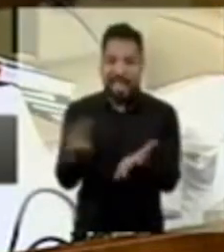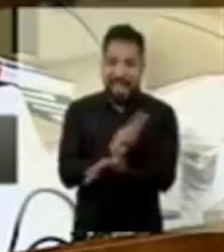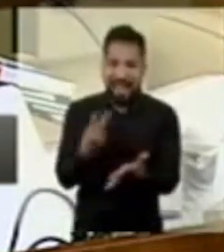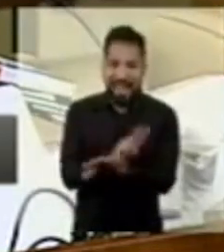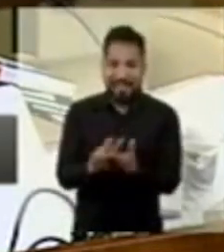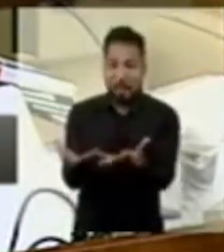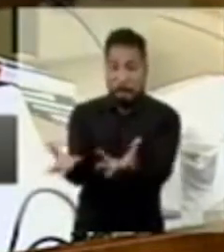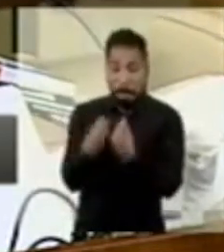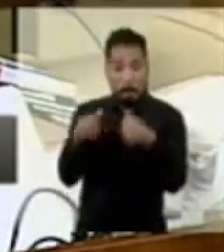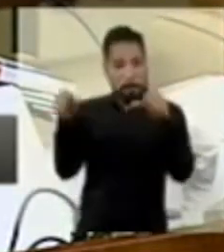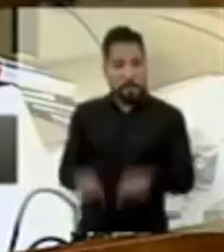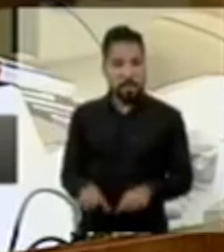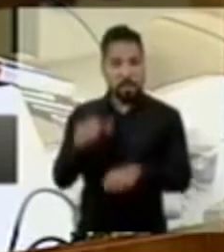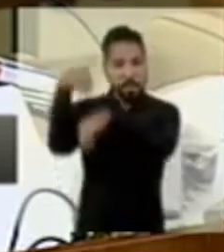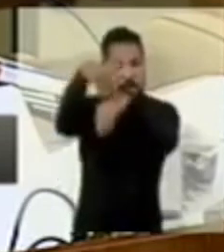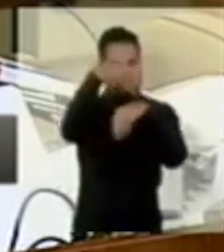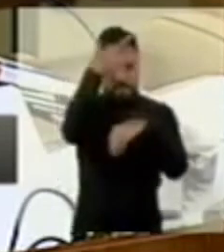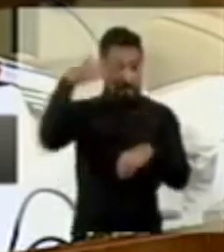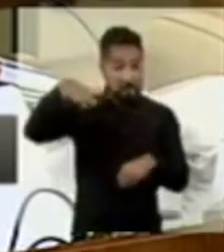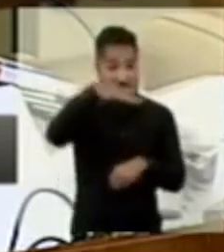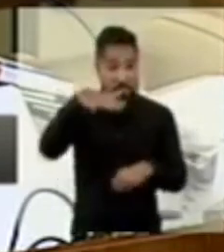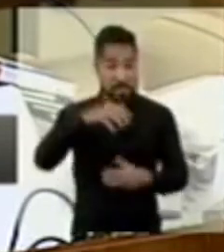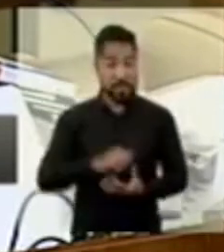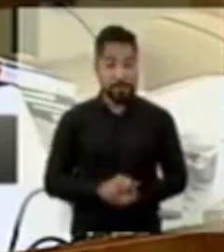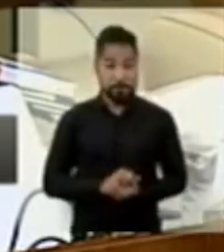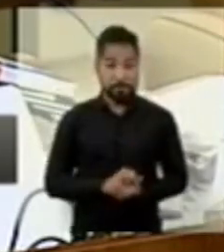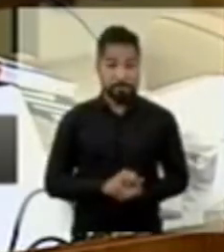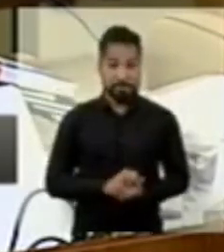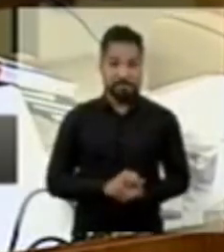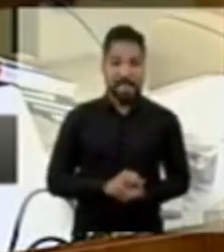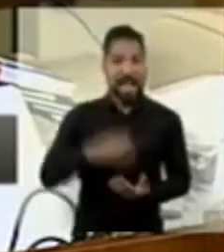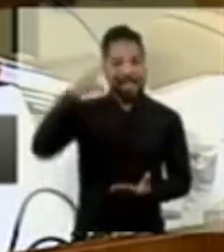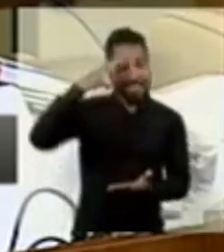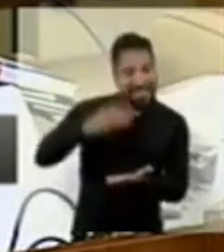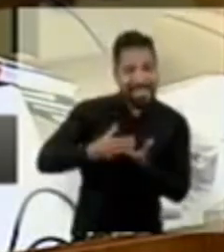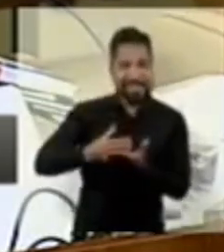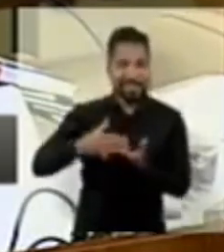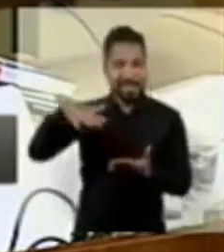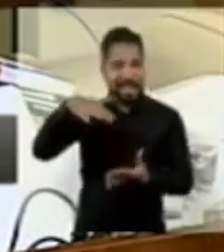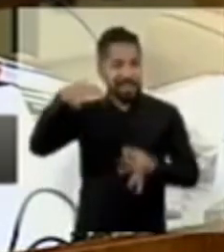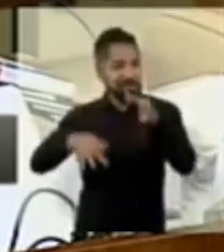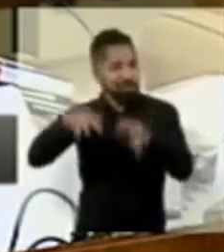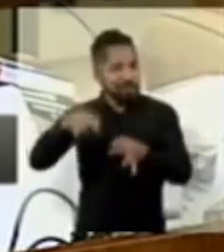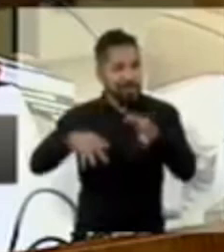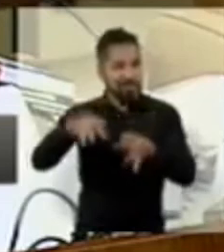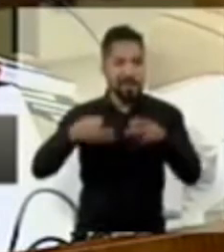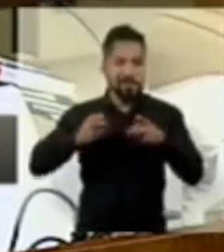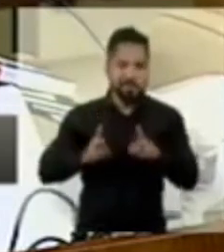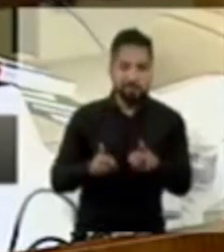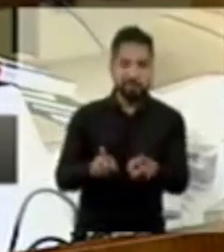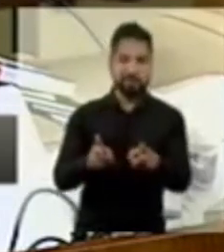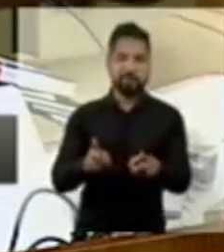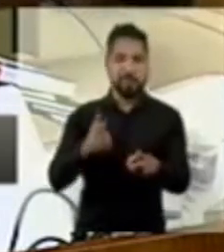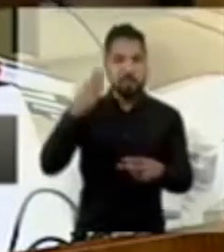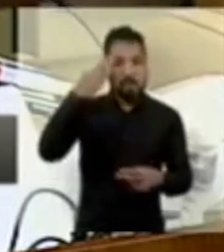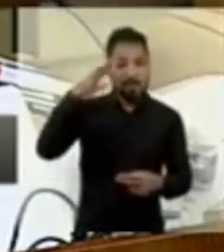o pior das pessoas as teses jurídicas para a manutenção do